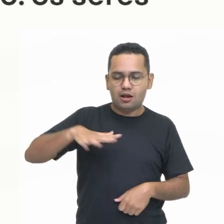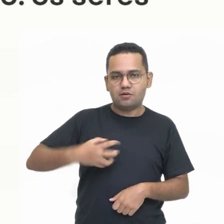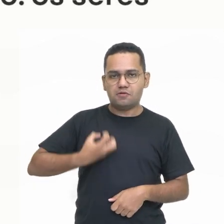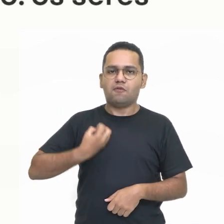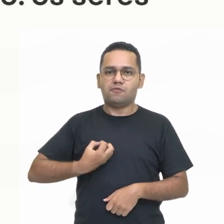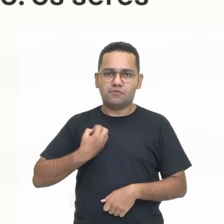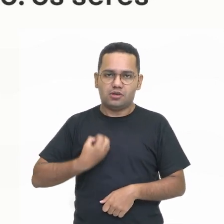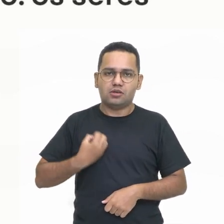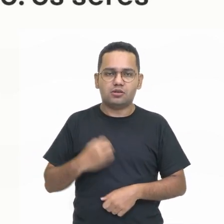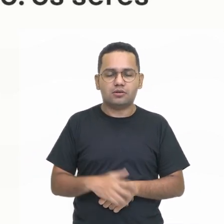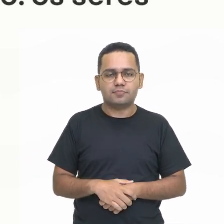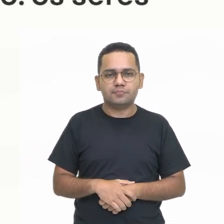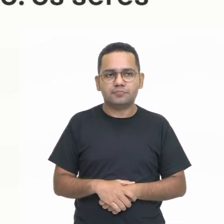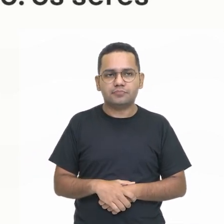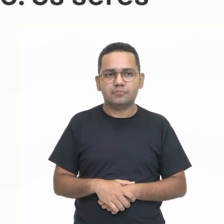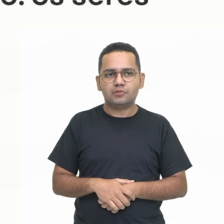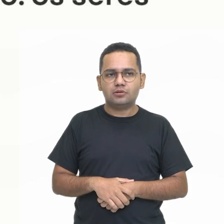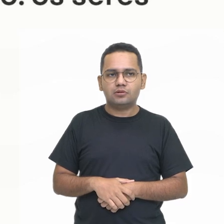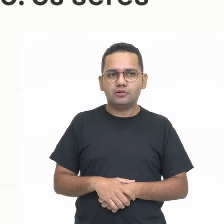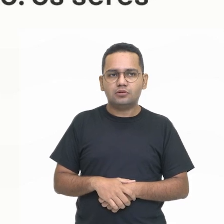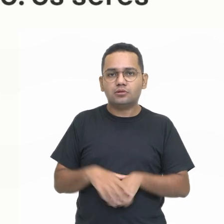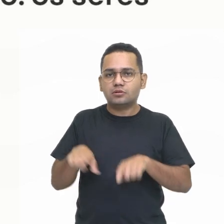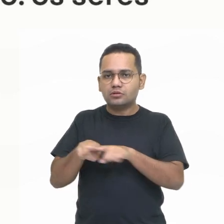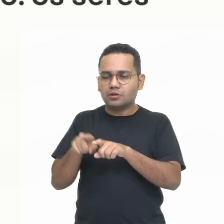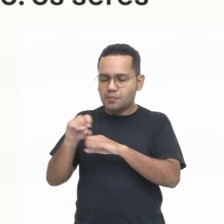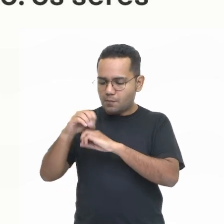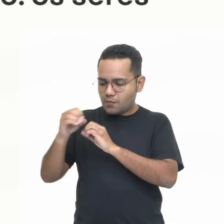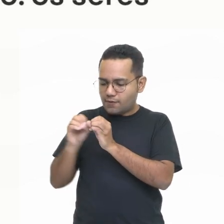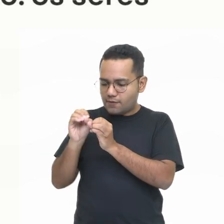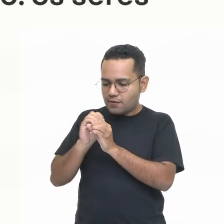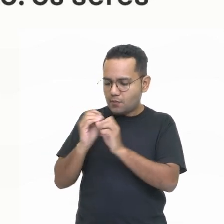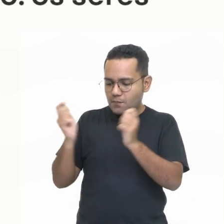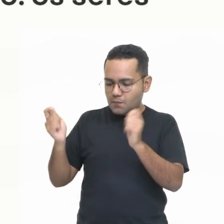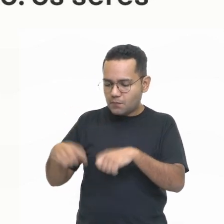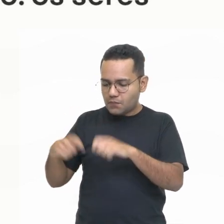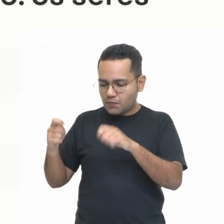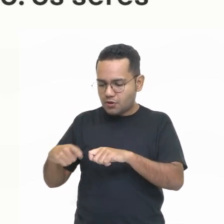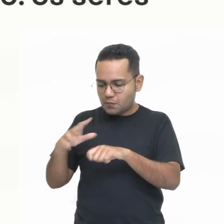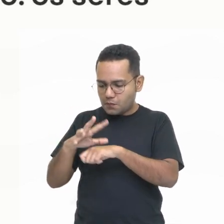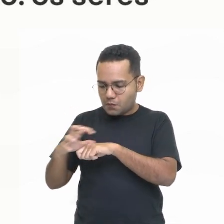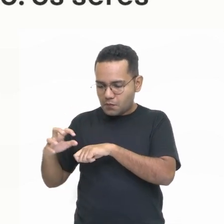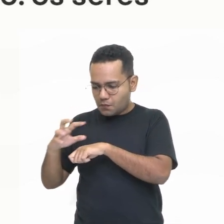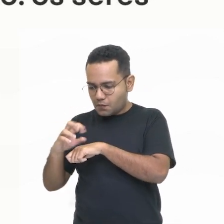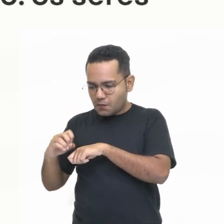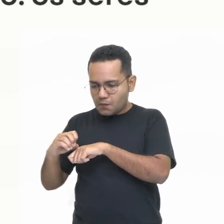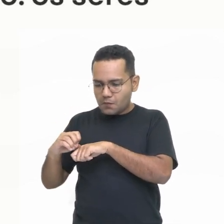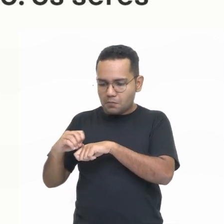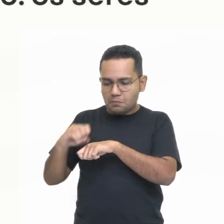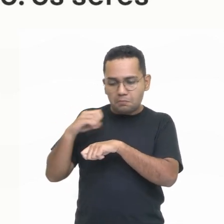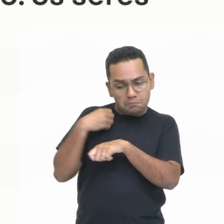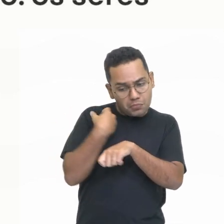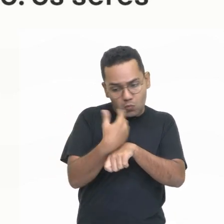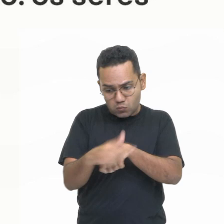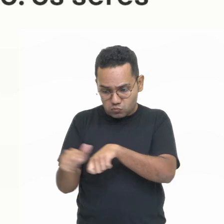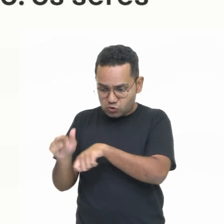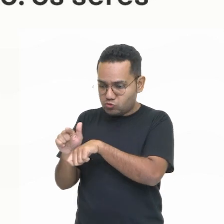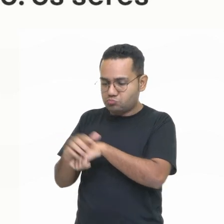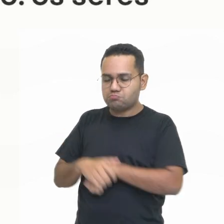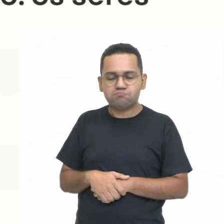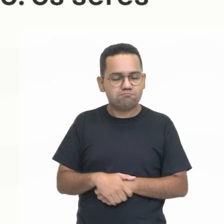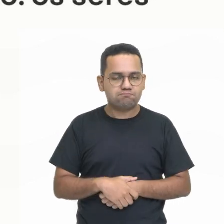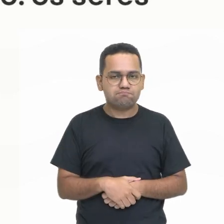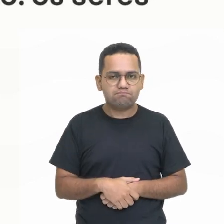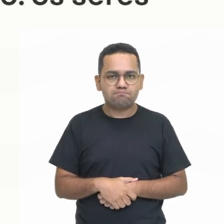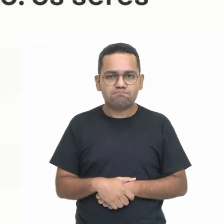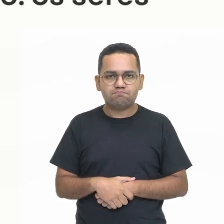as moléculas para que eles conseguissem se alimentar, obter energia, não estavam mais disponíveis. E por conta